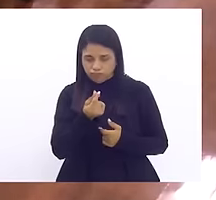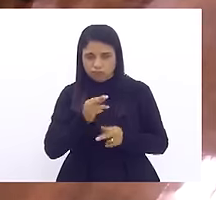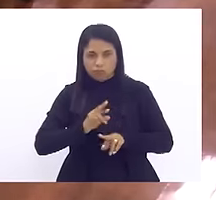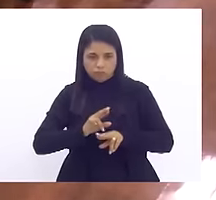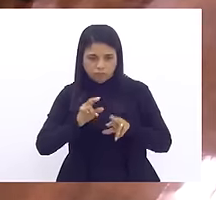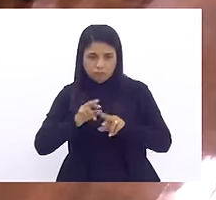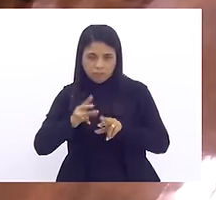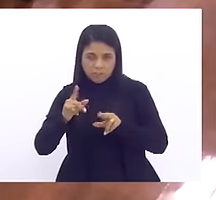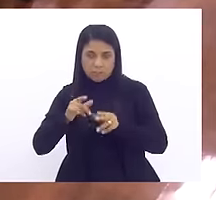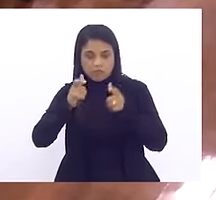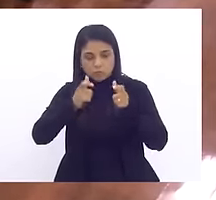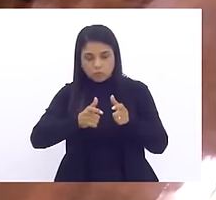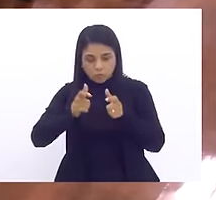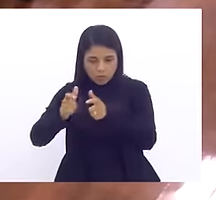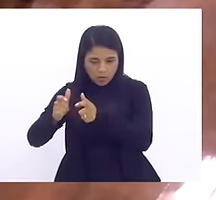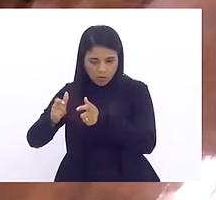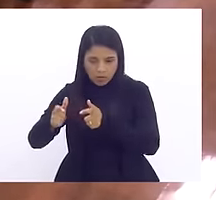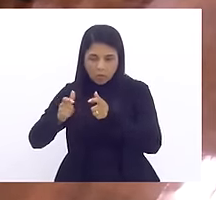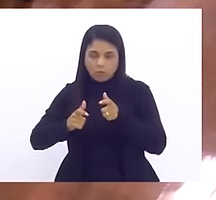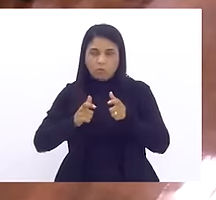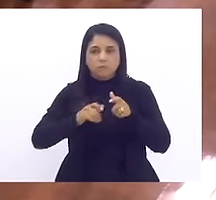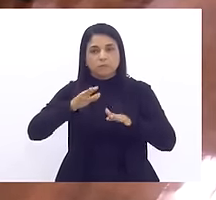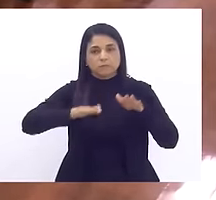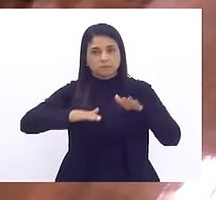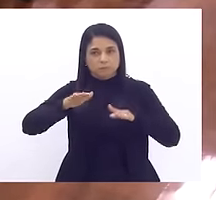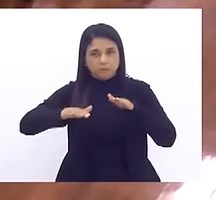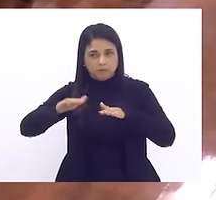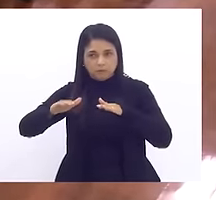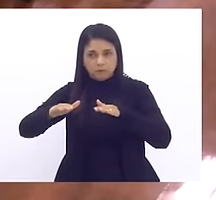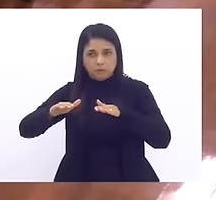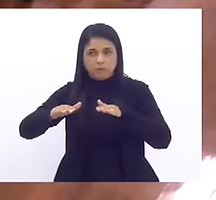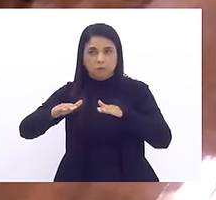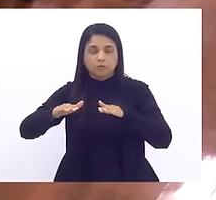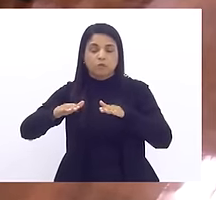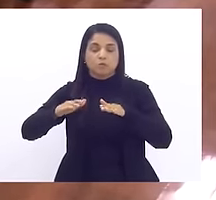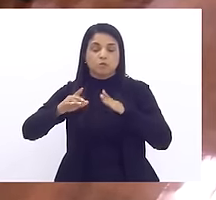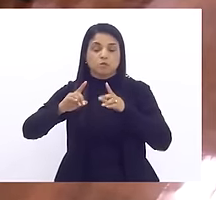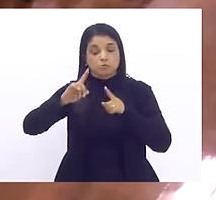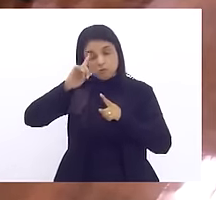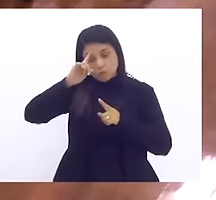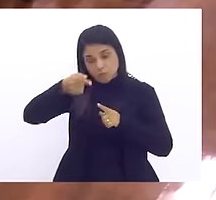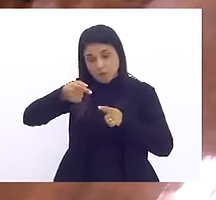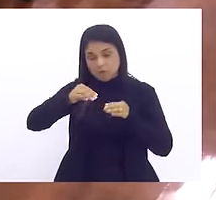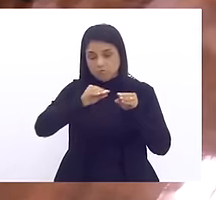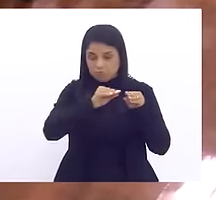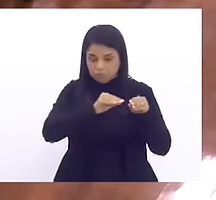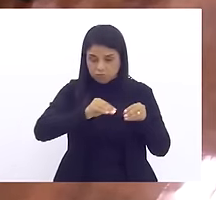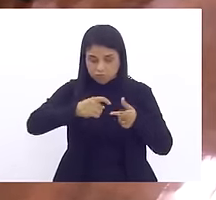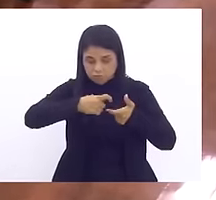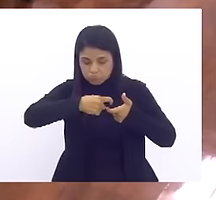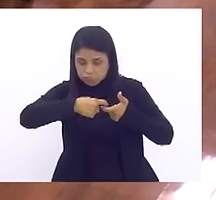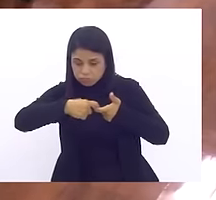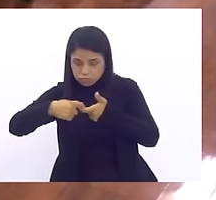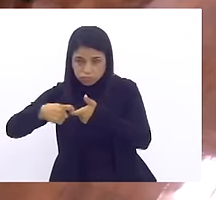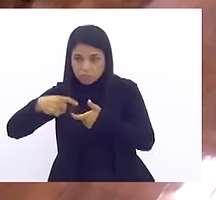dependendo do local da região e aonde que é destinado porque tem lugares